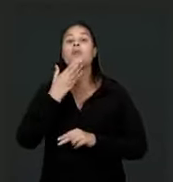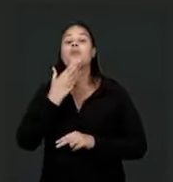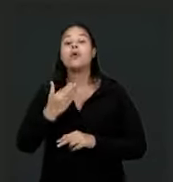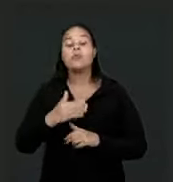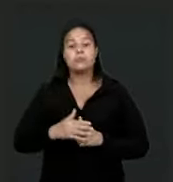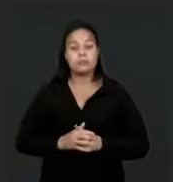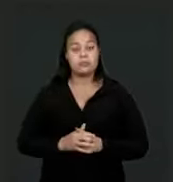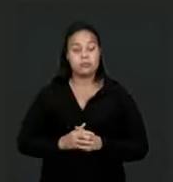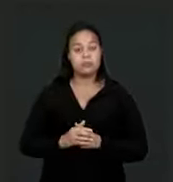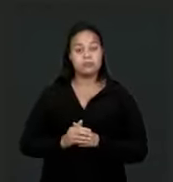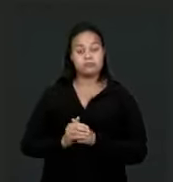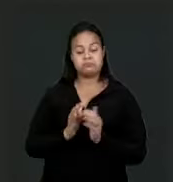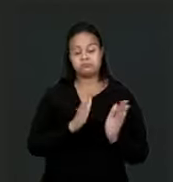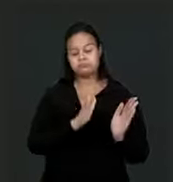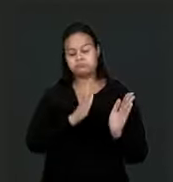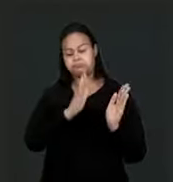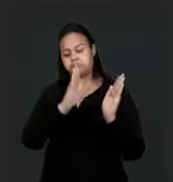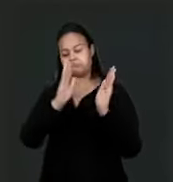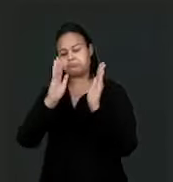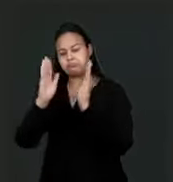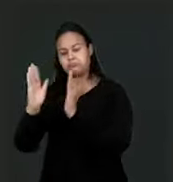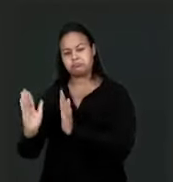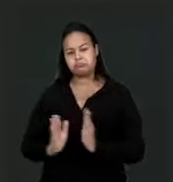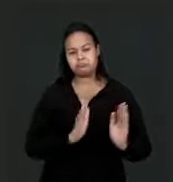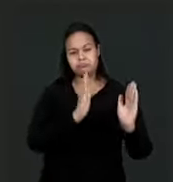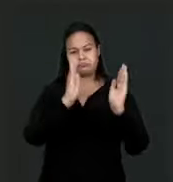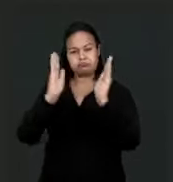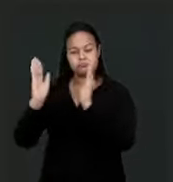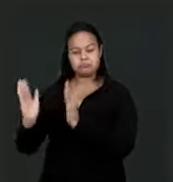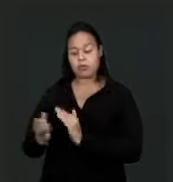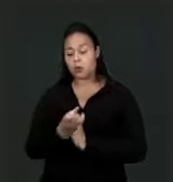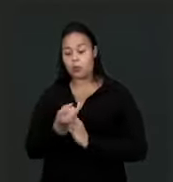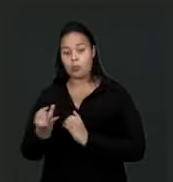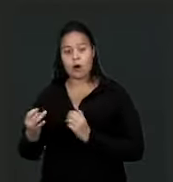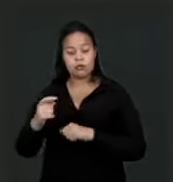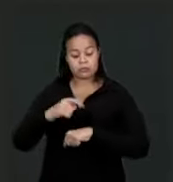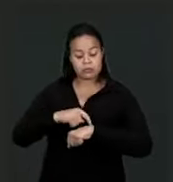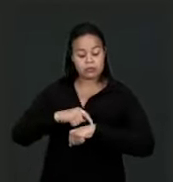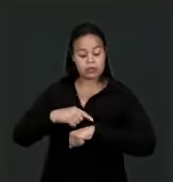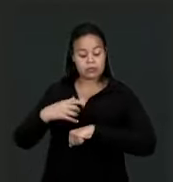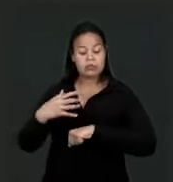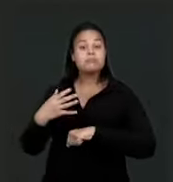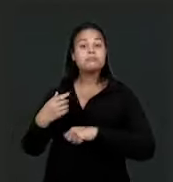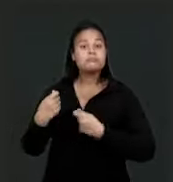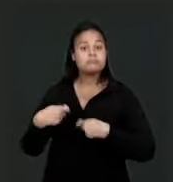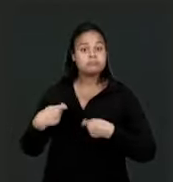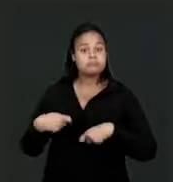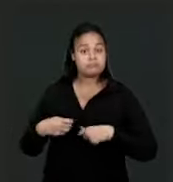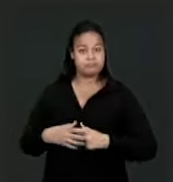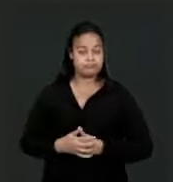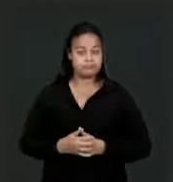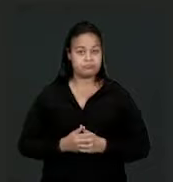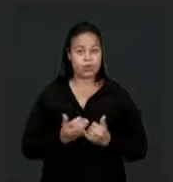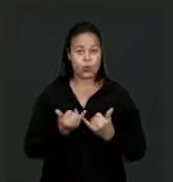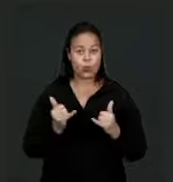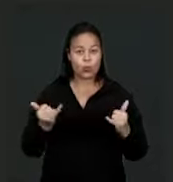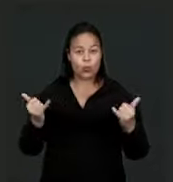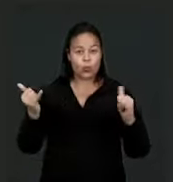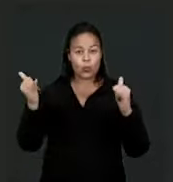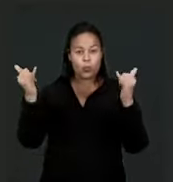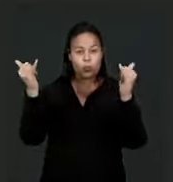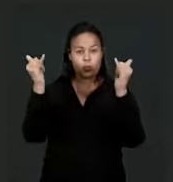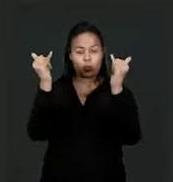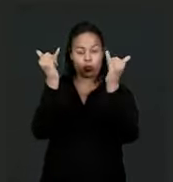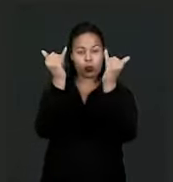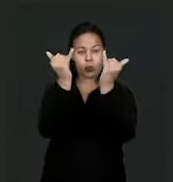trabalho realizado e o intervalo de tempo para realizar aquele trabalho. E a corrente é a quantidade de carga